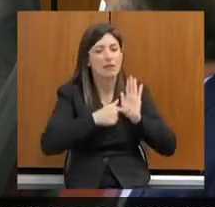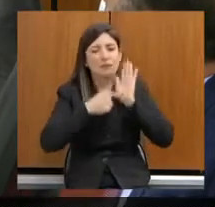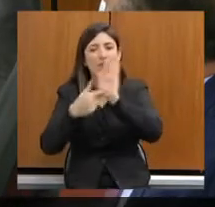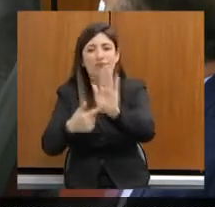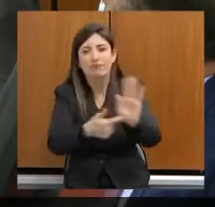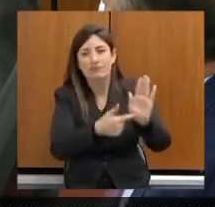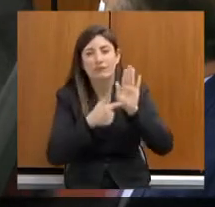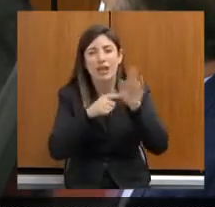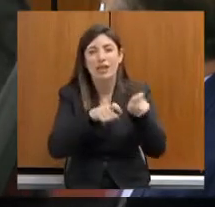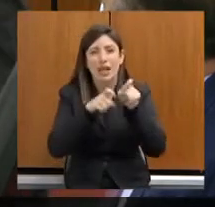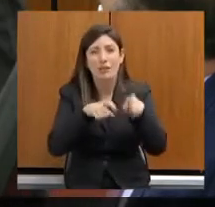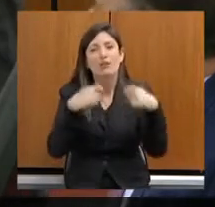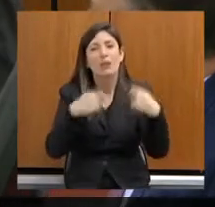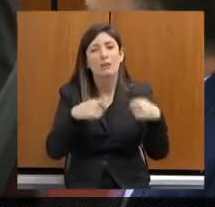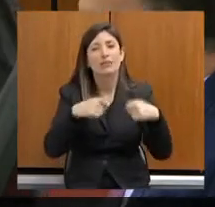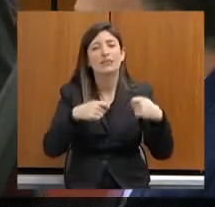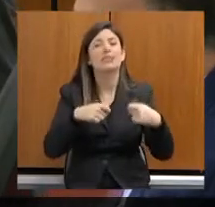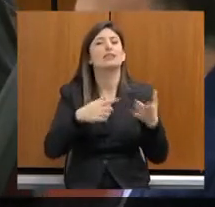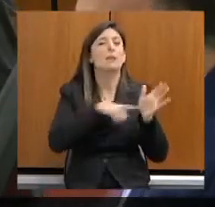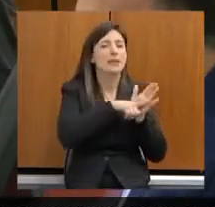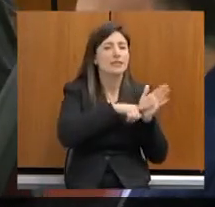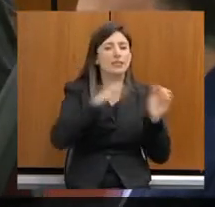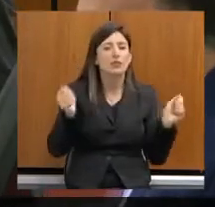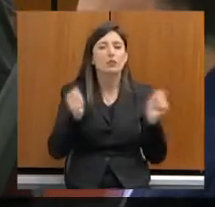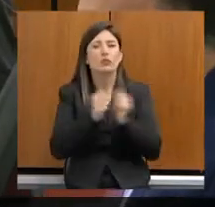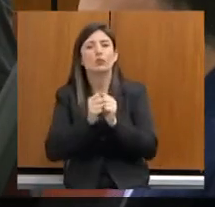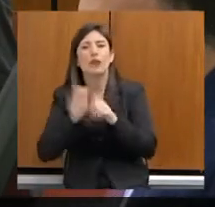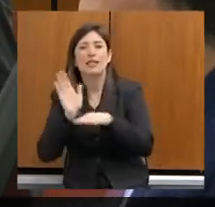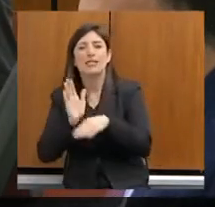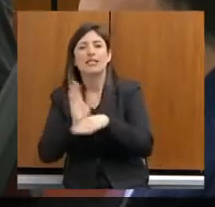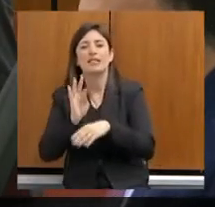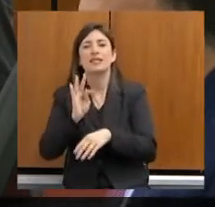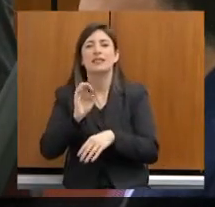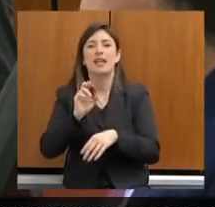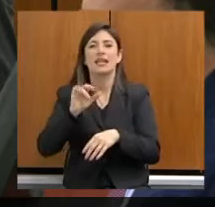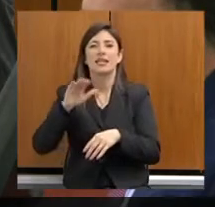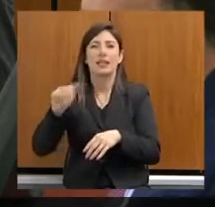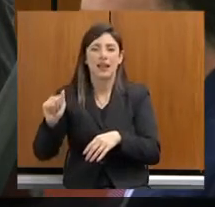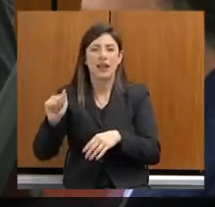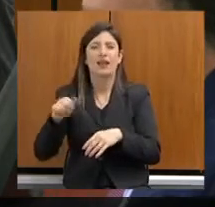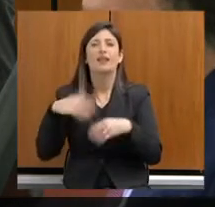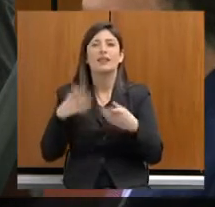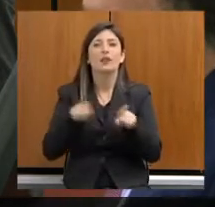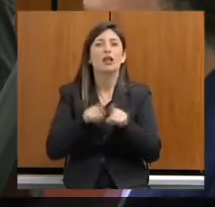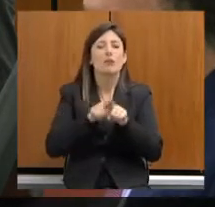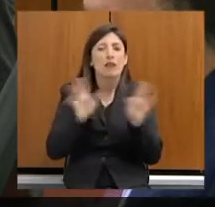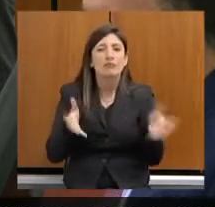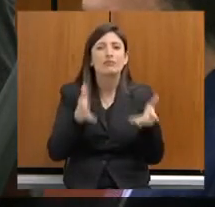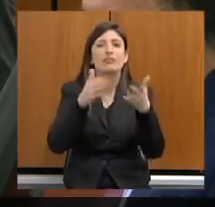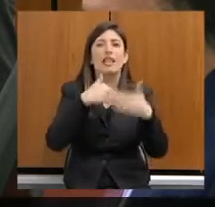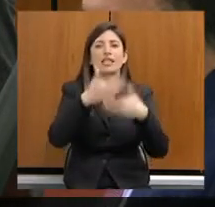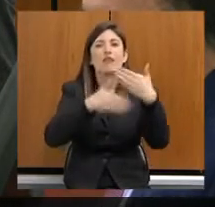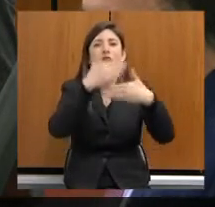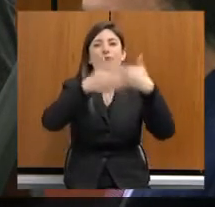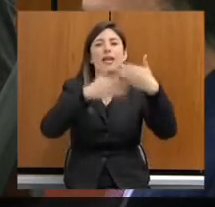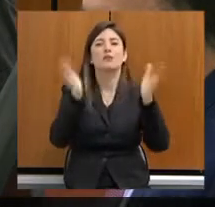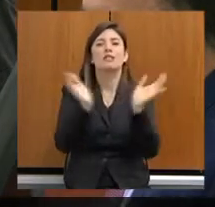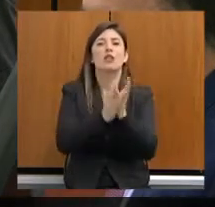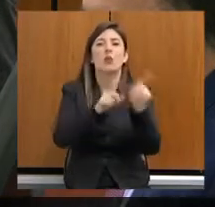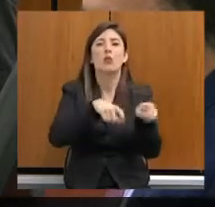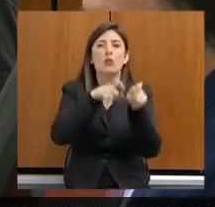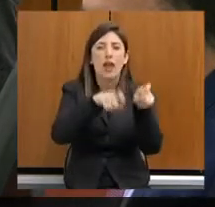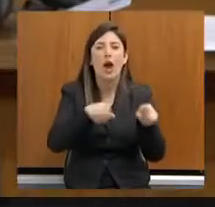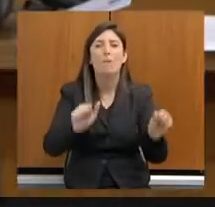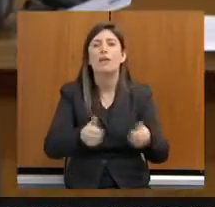junto dessa assistência técnica se objetivo das duas empresas desenvolver o setor Rural é levaram assistência de qualidade e